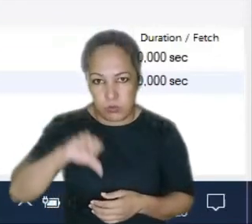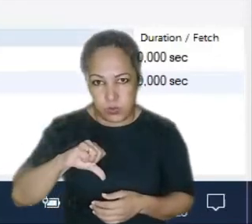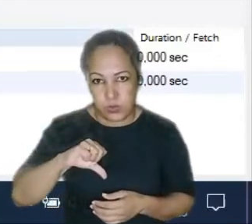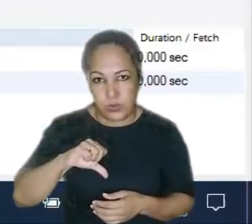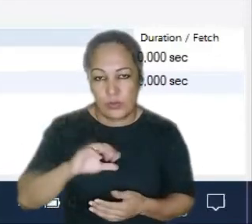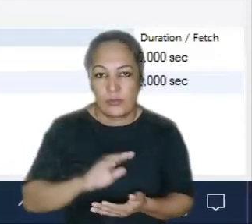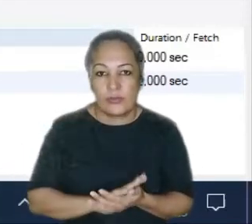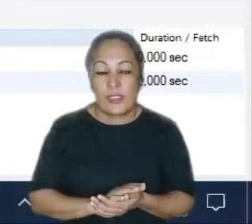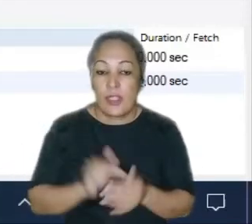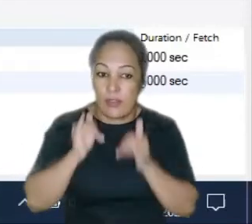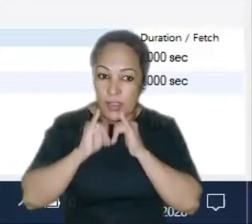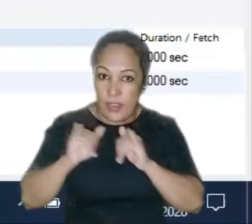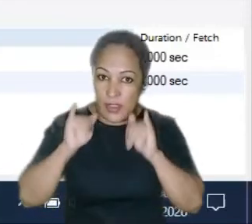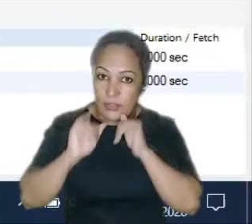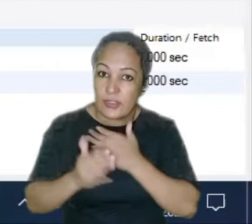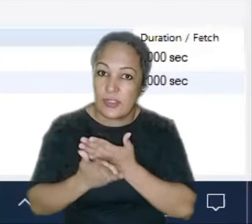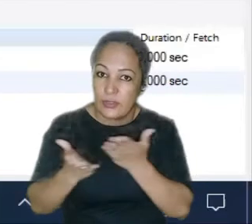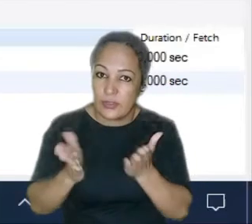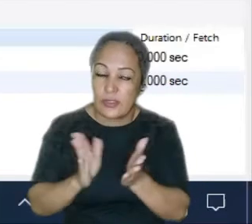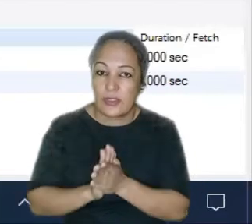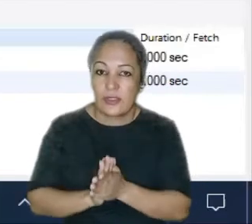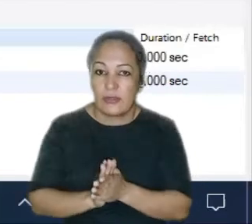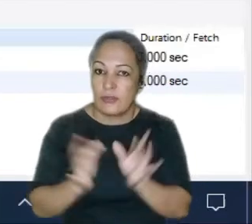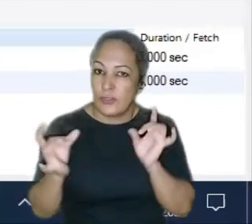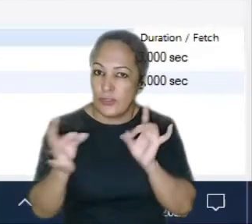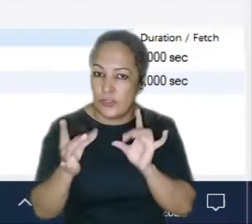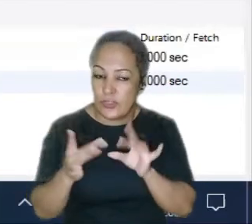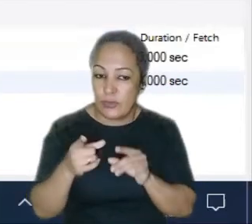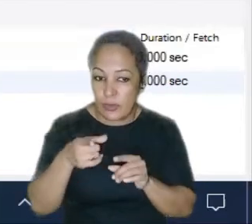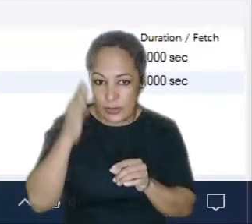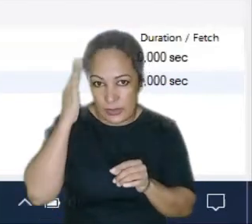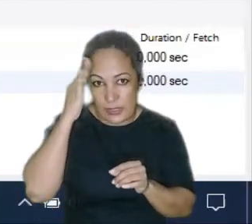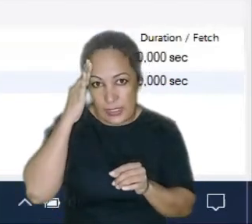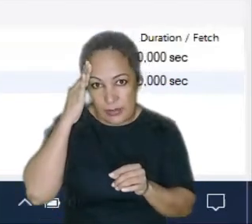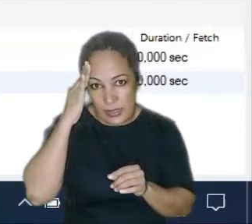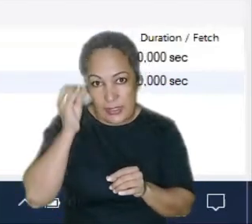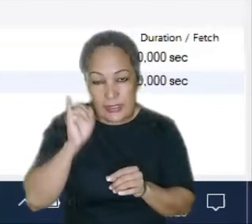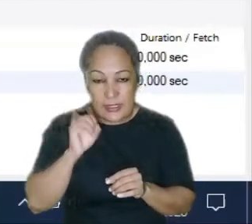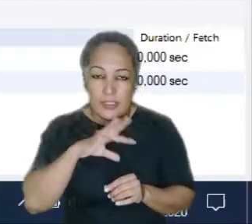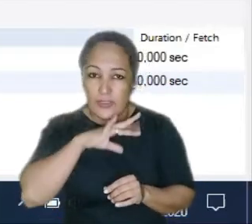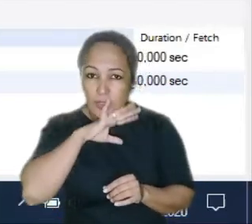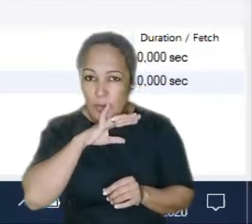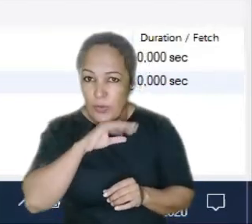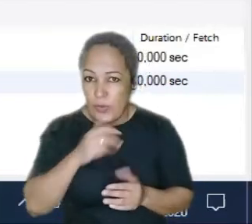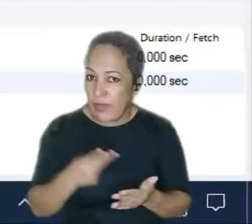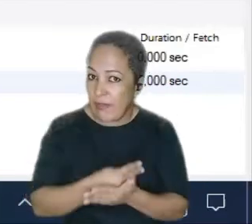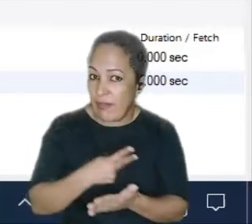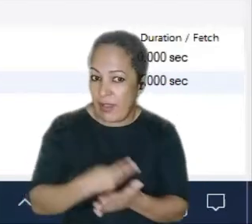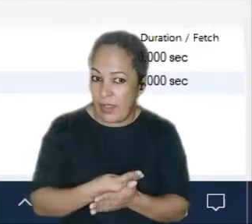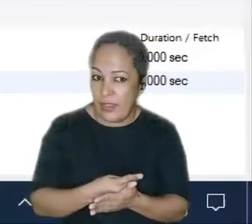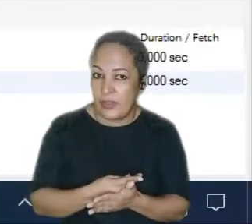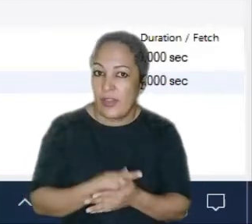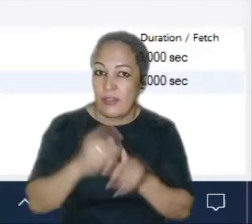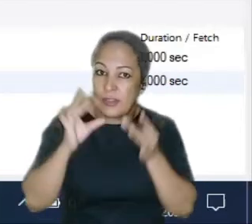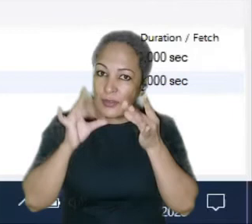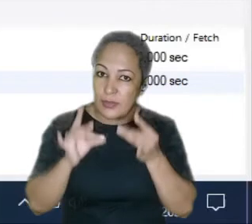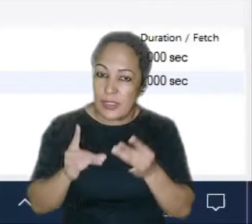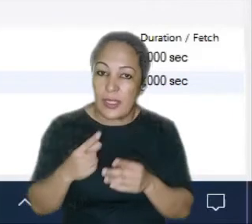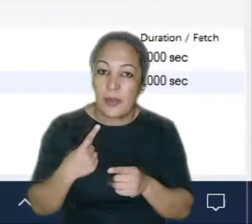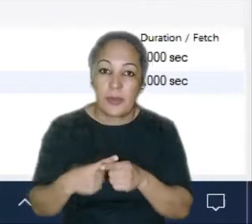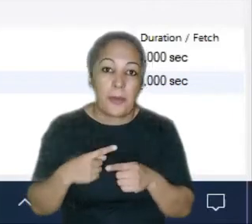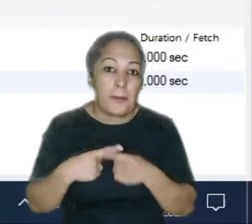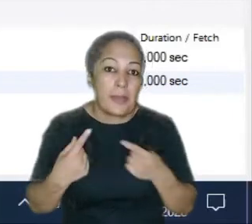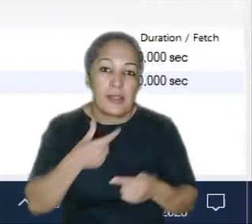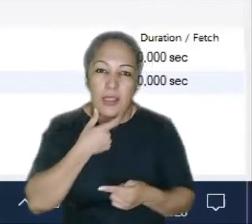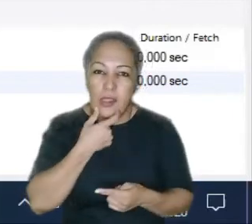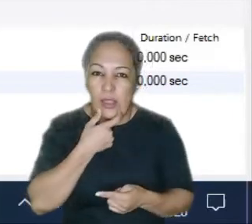dar uma mensagem de feedback. Quando dá ruim, ele vai dizer o porquê deu ruim. Só que é em inglês. Mas, gente,